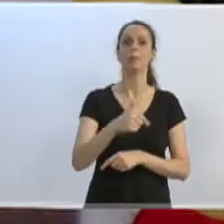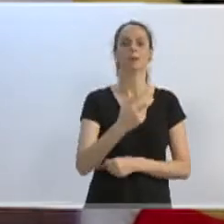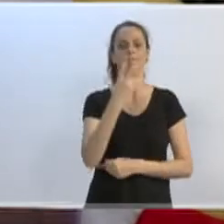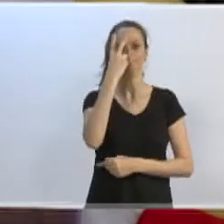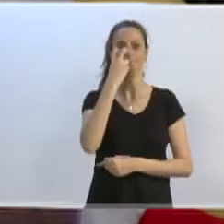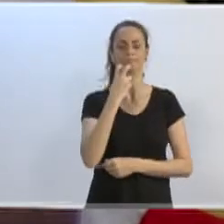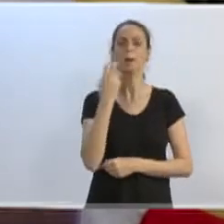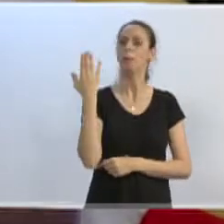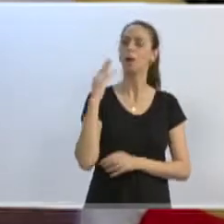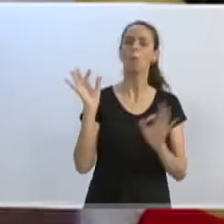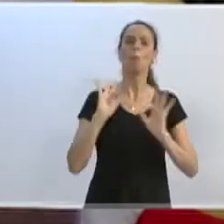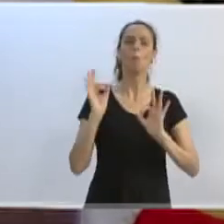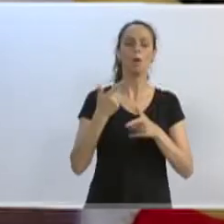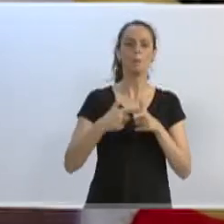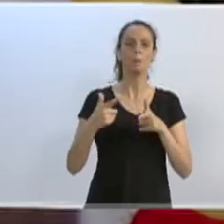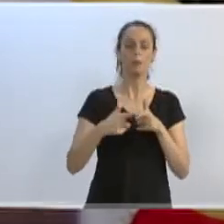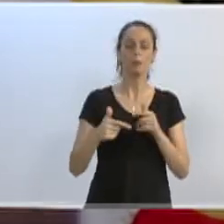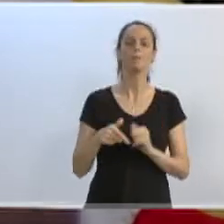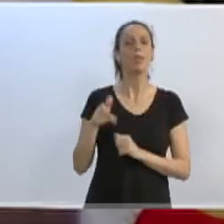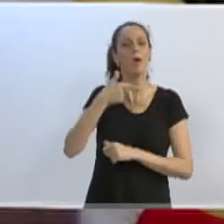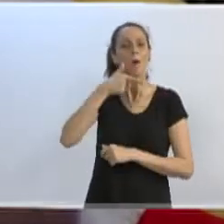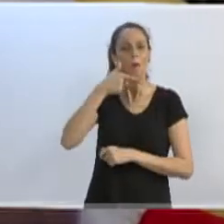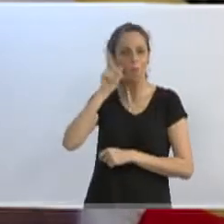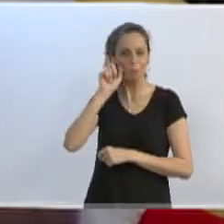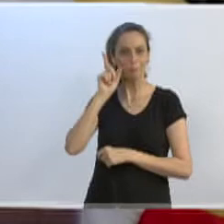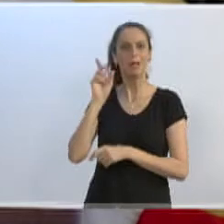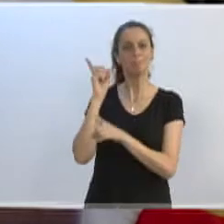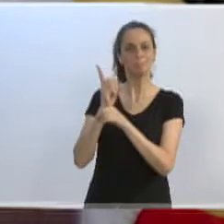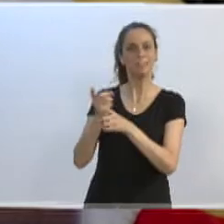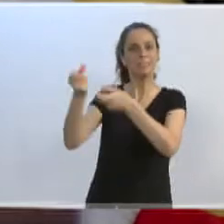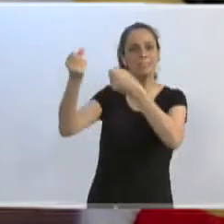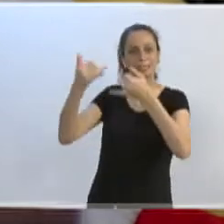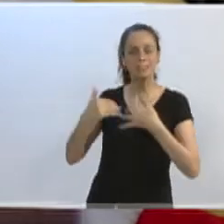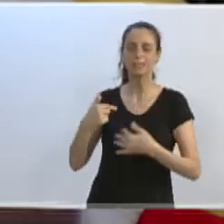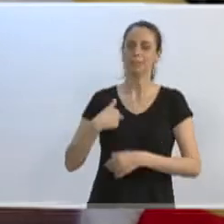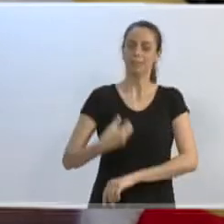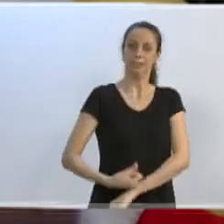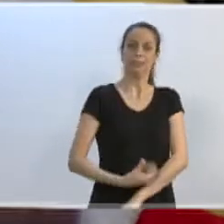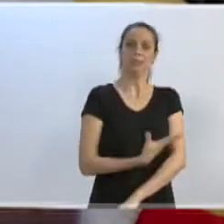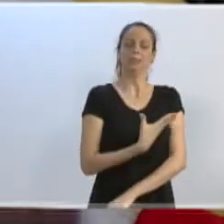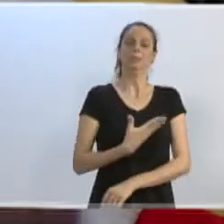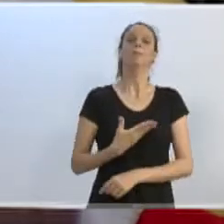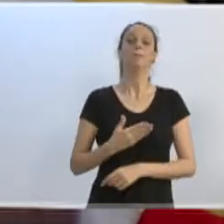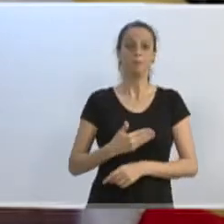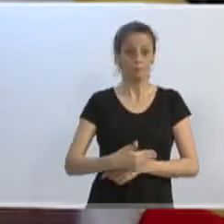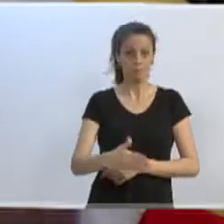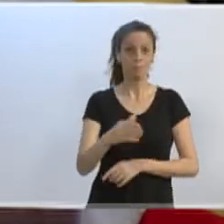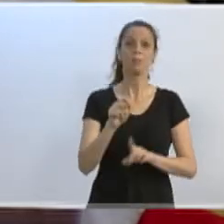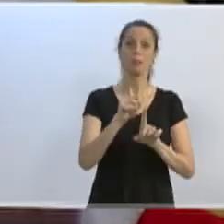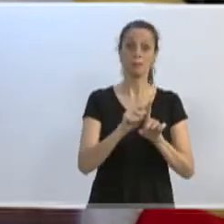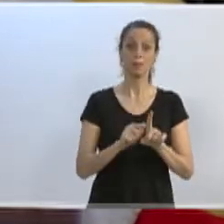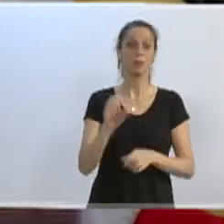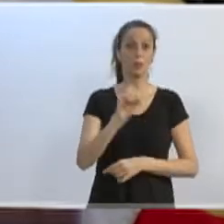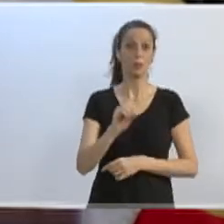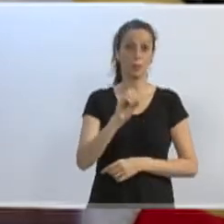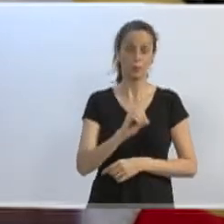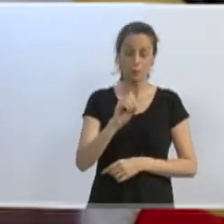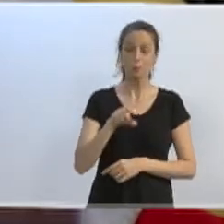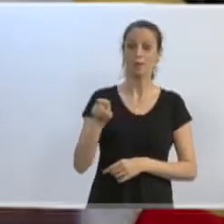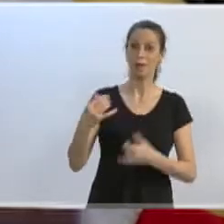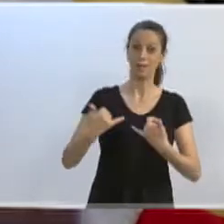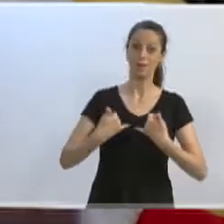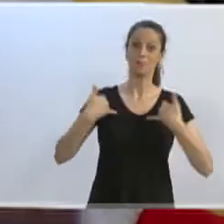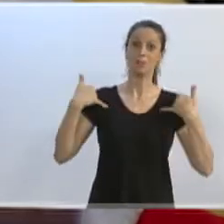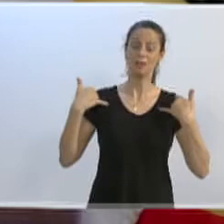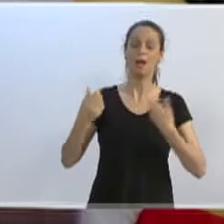tenho um tinha problema nenhum até ontem ele me relatou até fiquei pouco emocionado que agora outubro vai fazer aniversário é